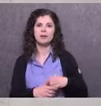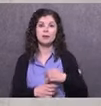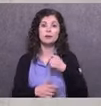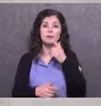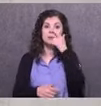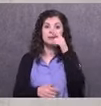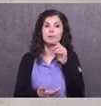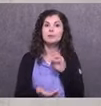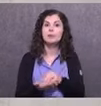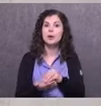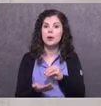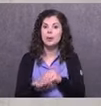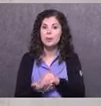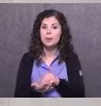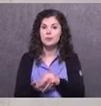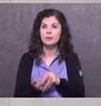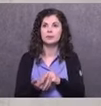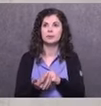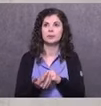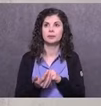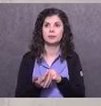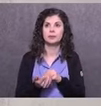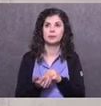pobres.